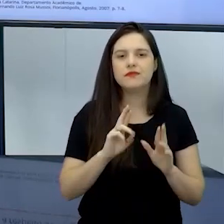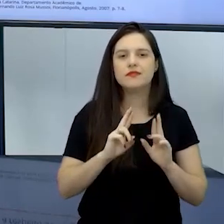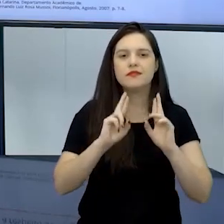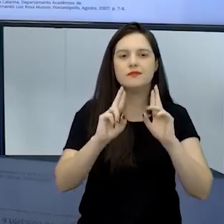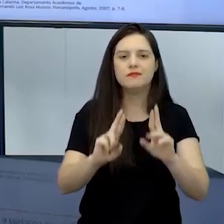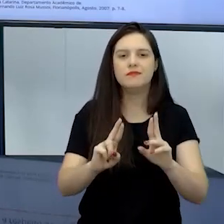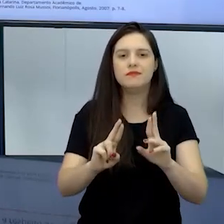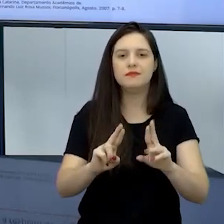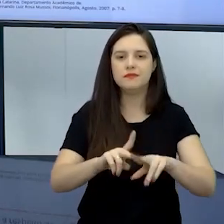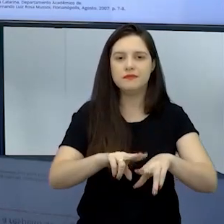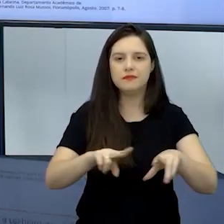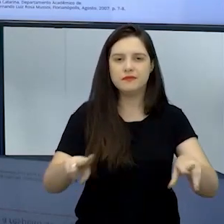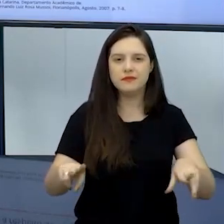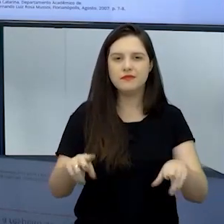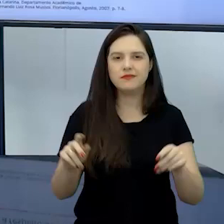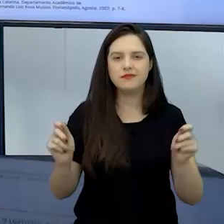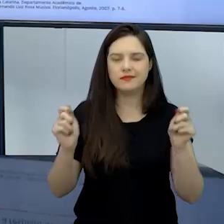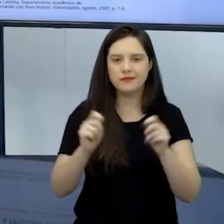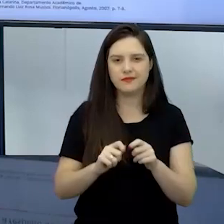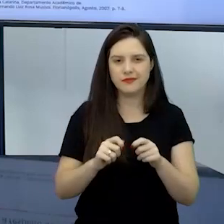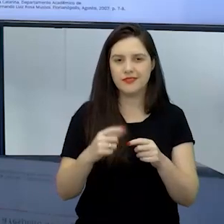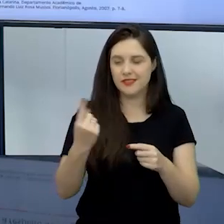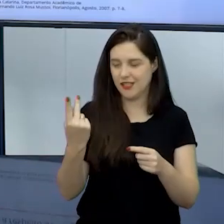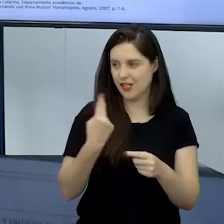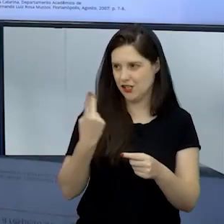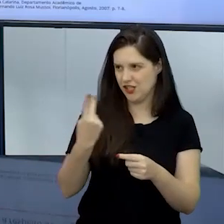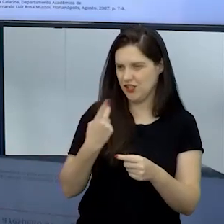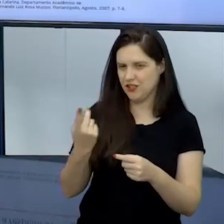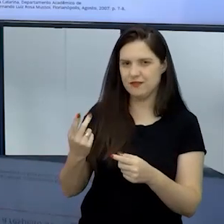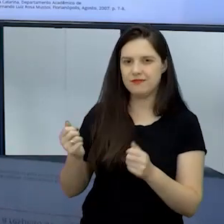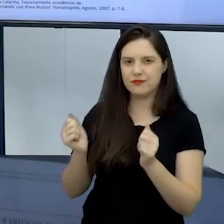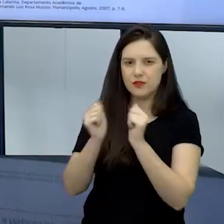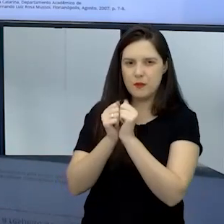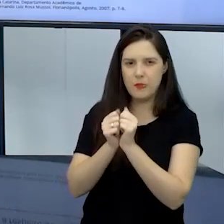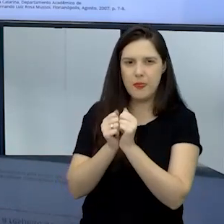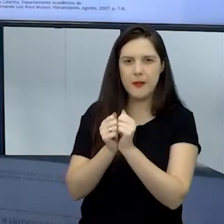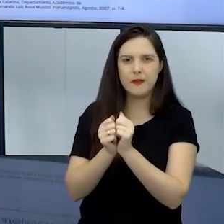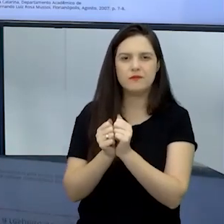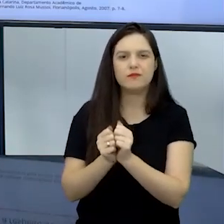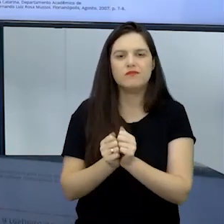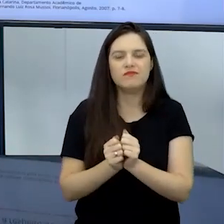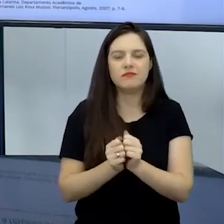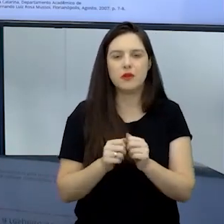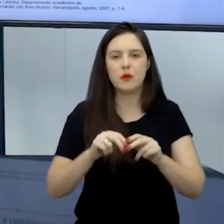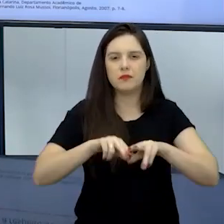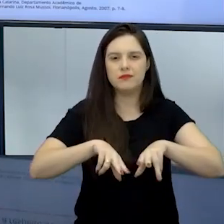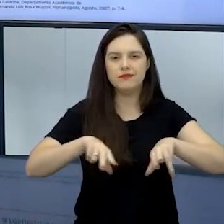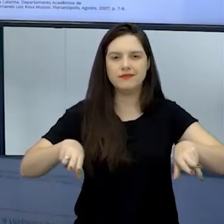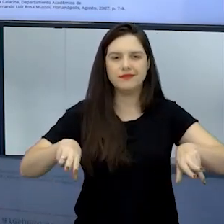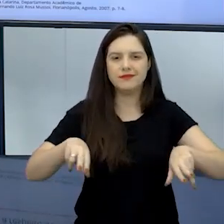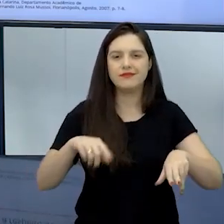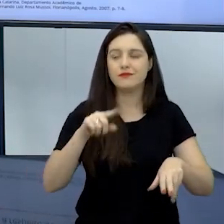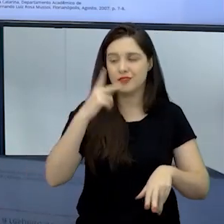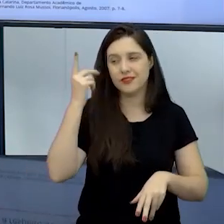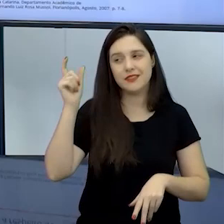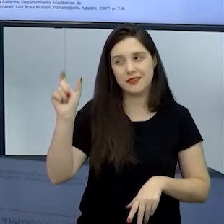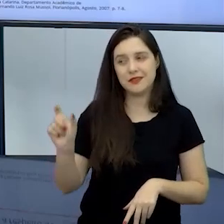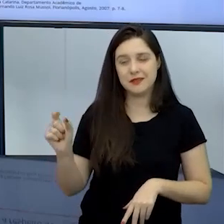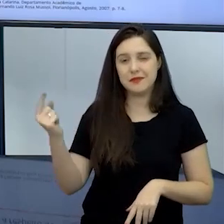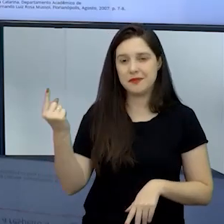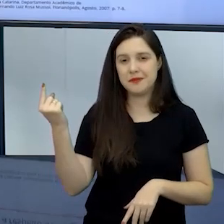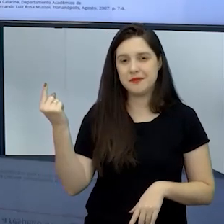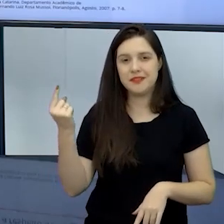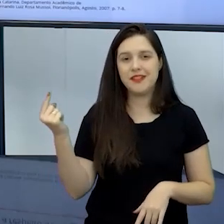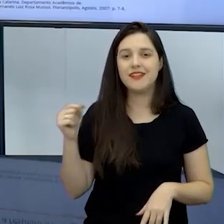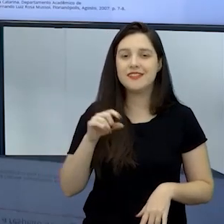olha, Gibalina, existe um magnetismo entre a gente. O que quer dizer isso? Que existe uma atração entre você e a pessoa. Existe um magnetismo